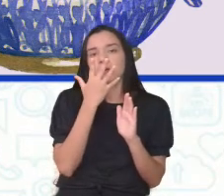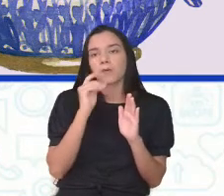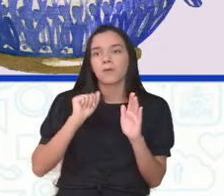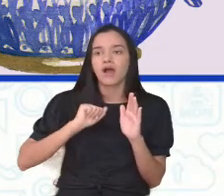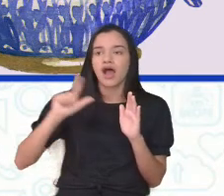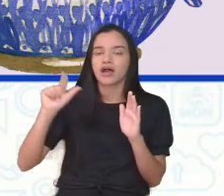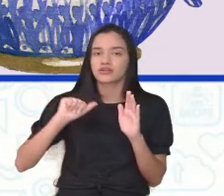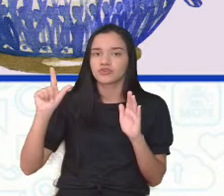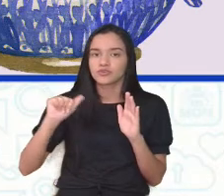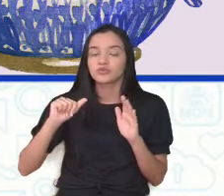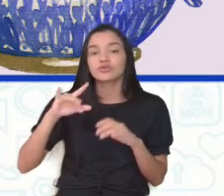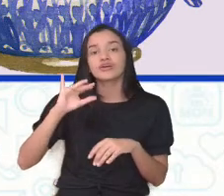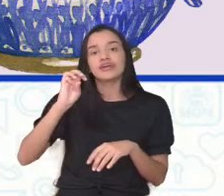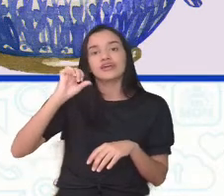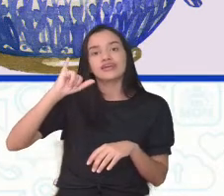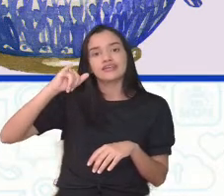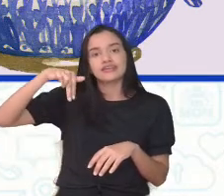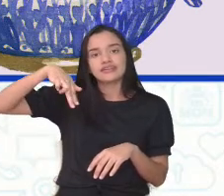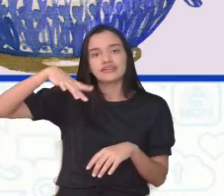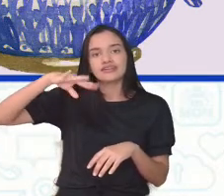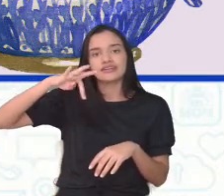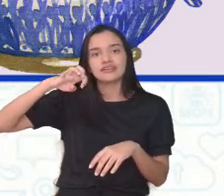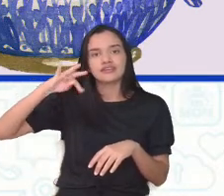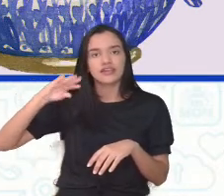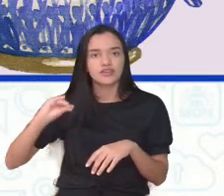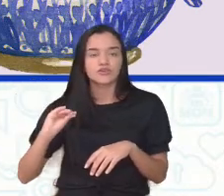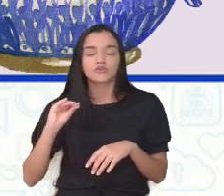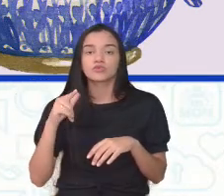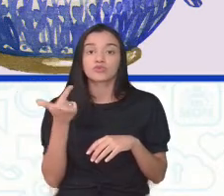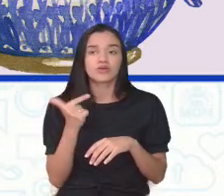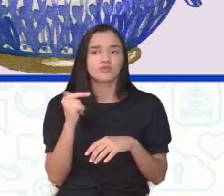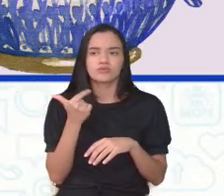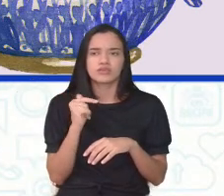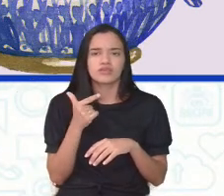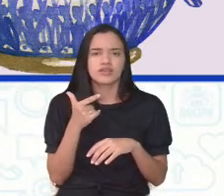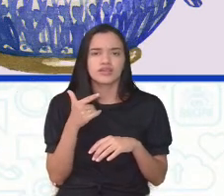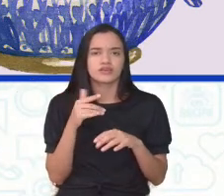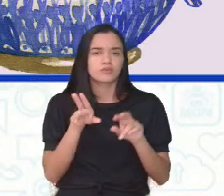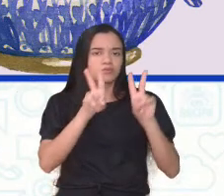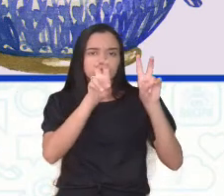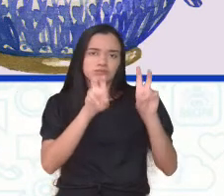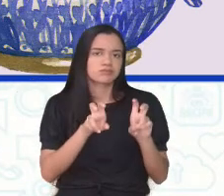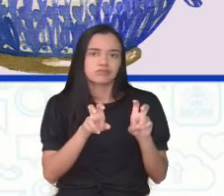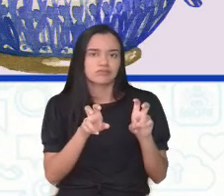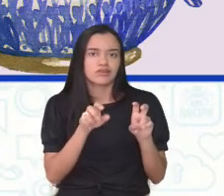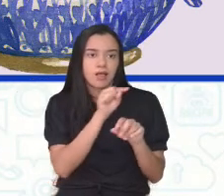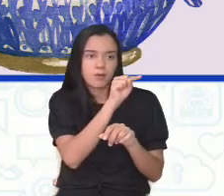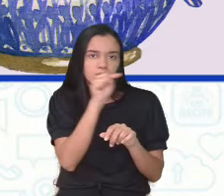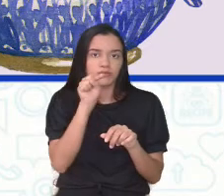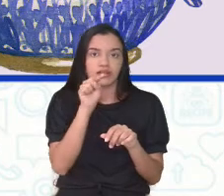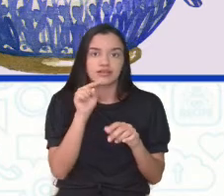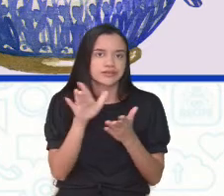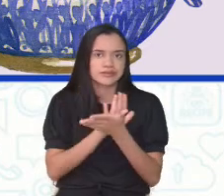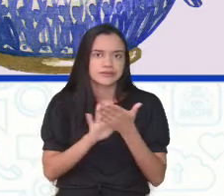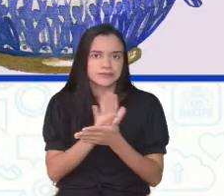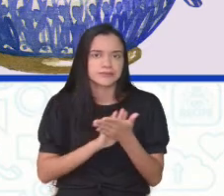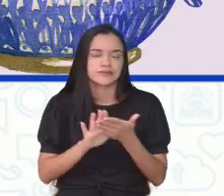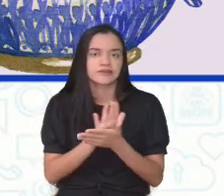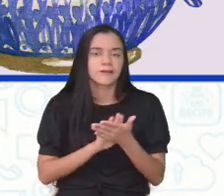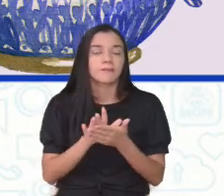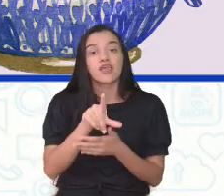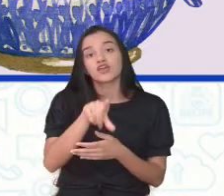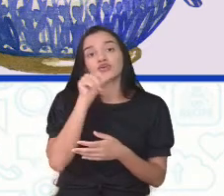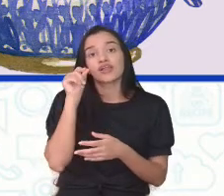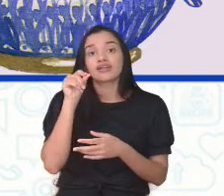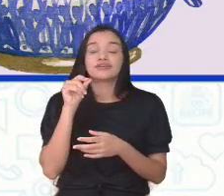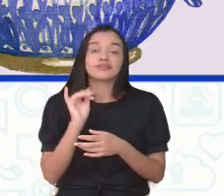Percebam que nesse caso específico não há a marcação nem com aspas nem com travessão. Isso é uma escolha